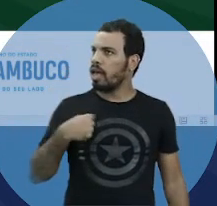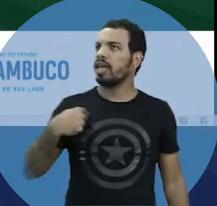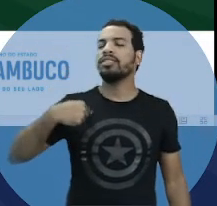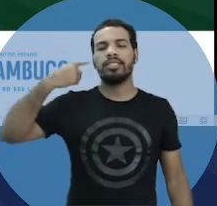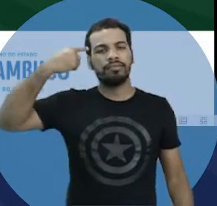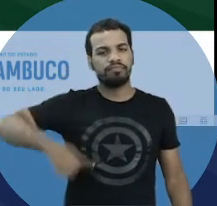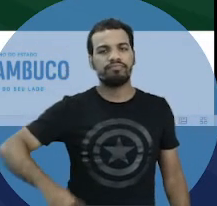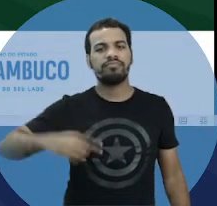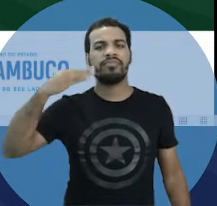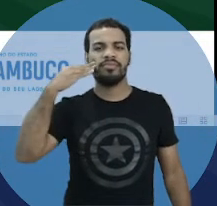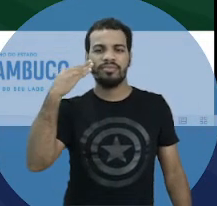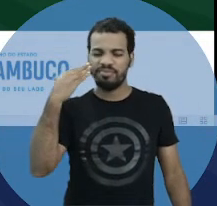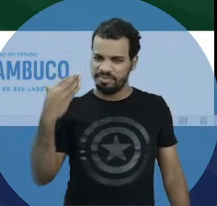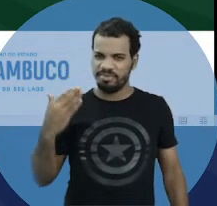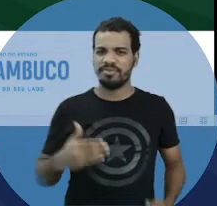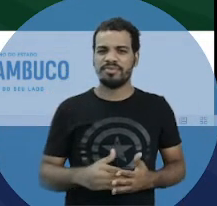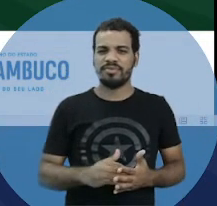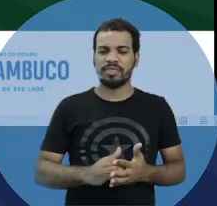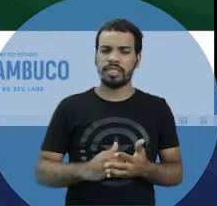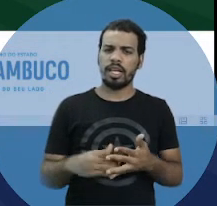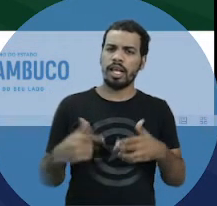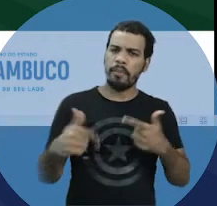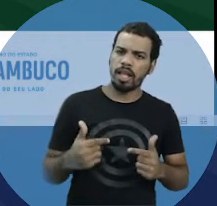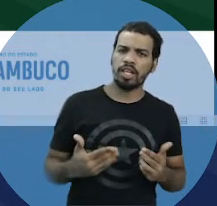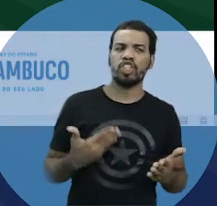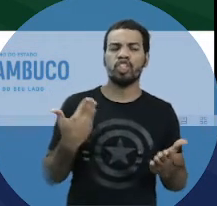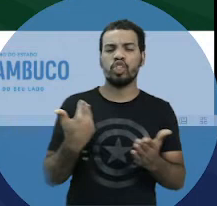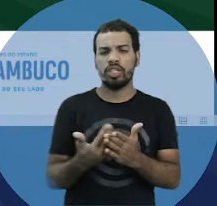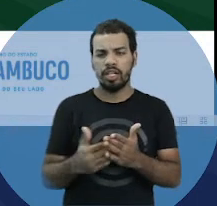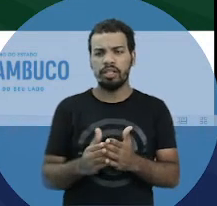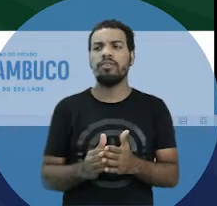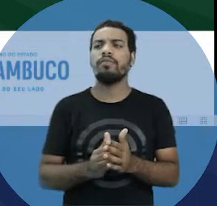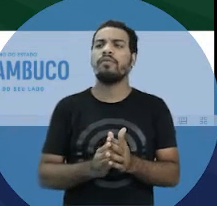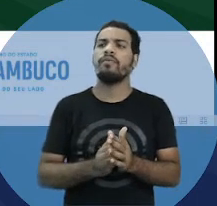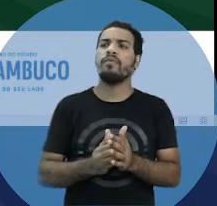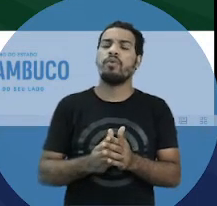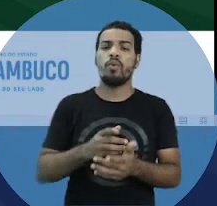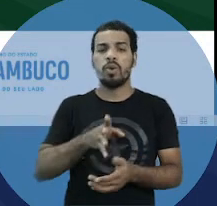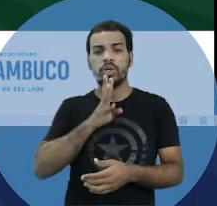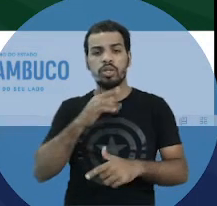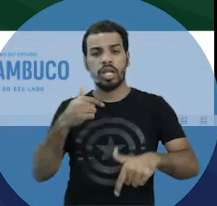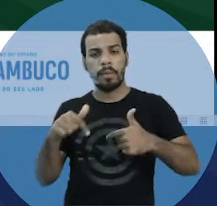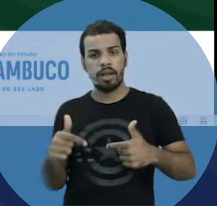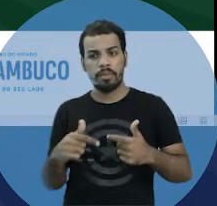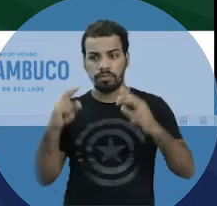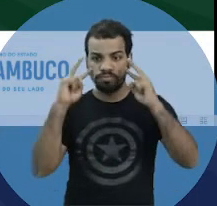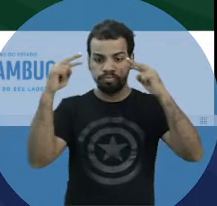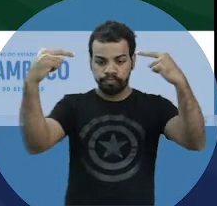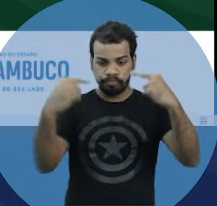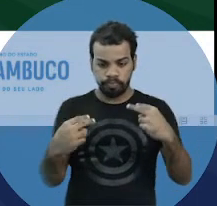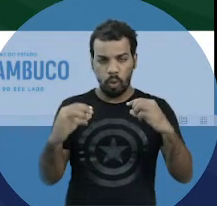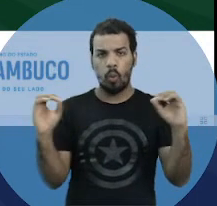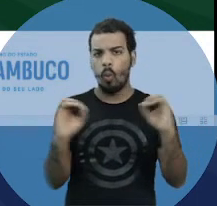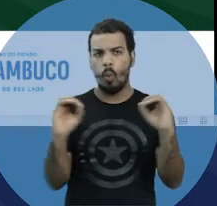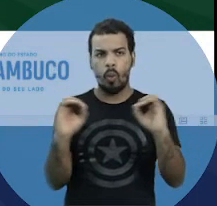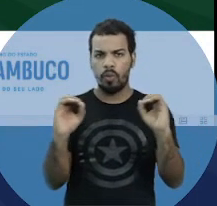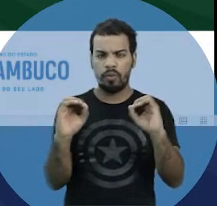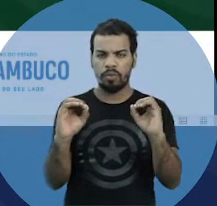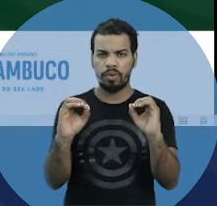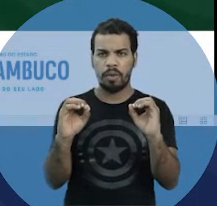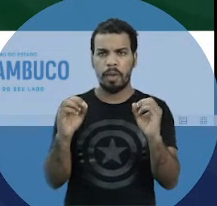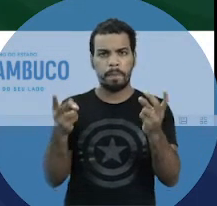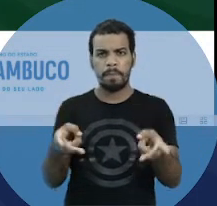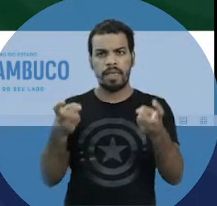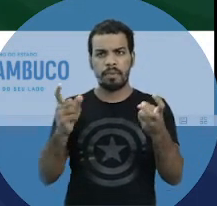trabalhando, né, estudando ali junto, muitas vezes nos trabalhos e tudo, mas não se enxergavam, não se percebiam enquanto